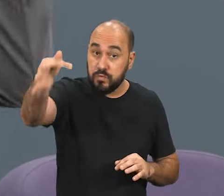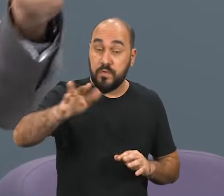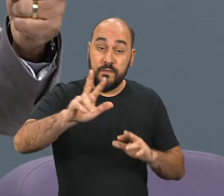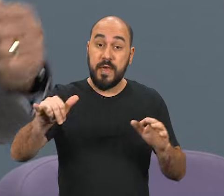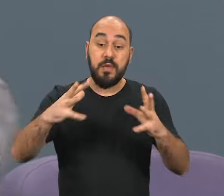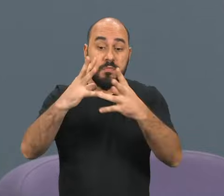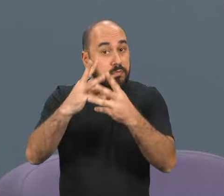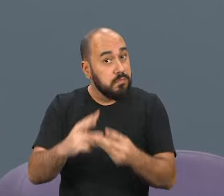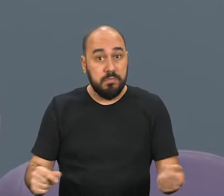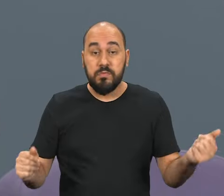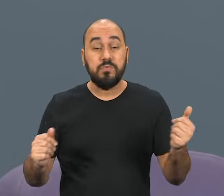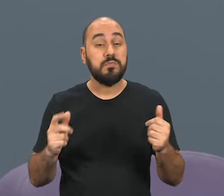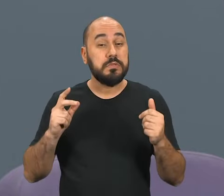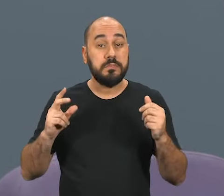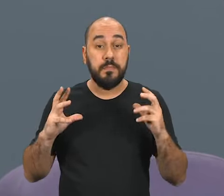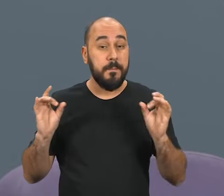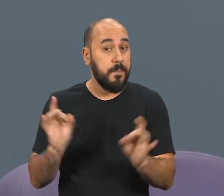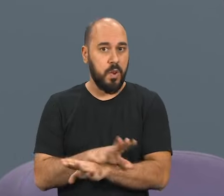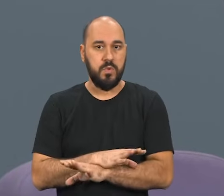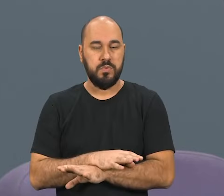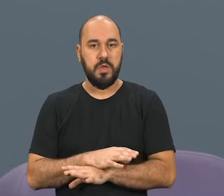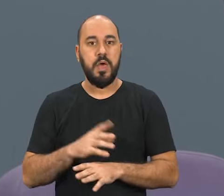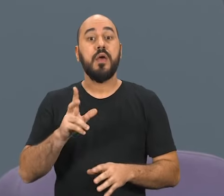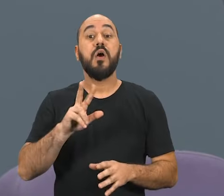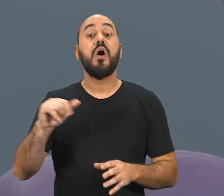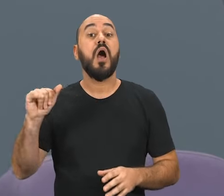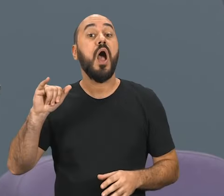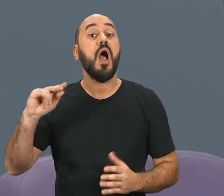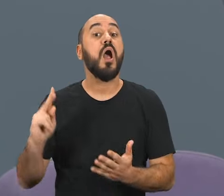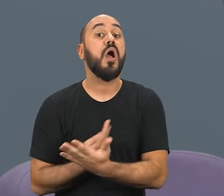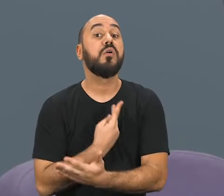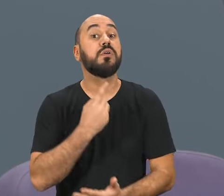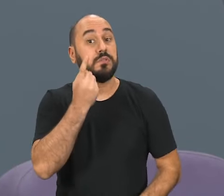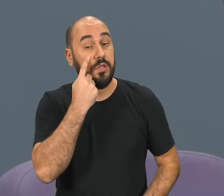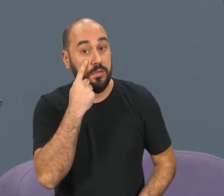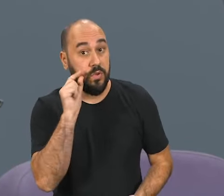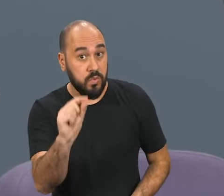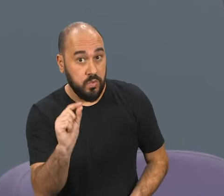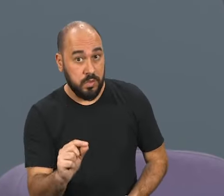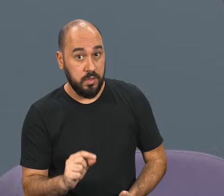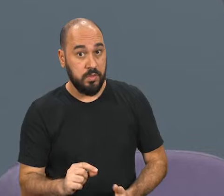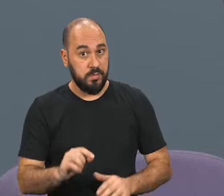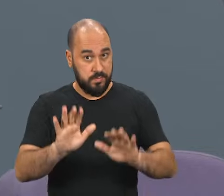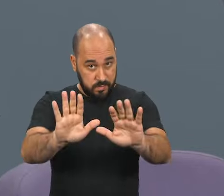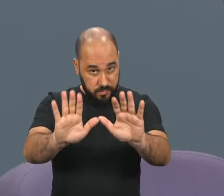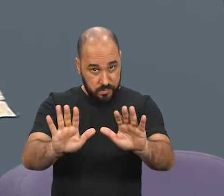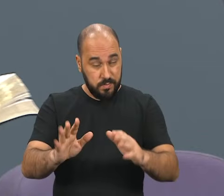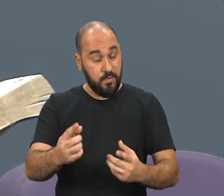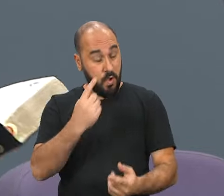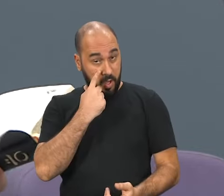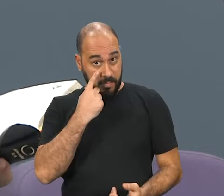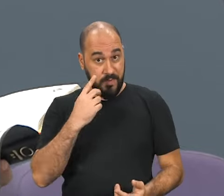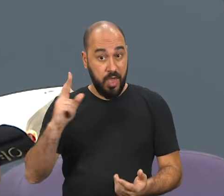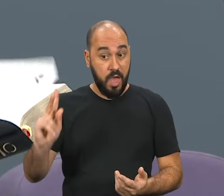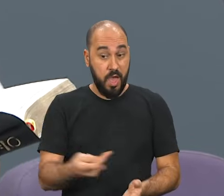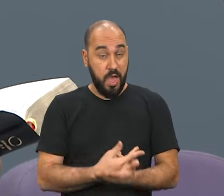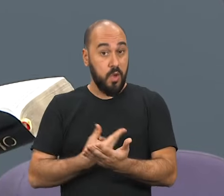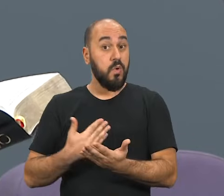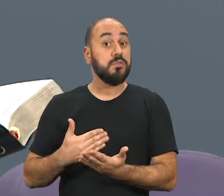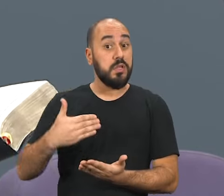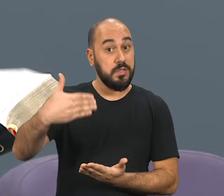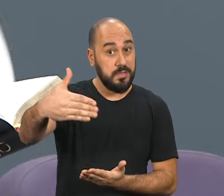for totalmente curada, veja só o que vai acontecer. Prepara aí, hein? Segura aí na cadeira, segura aí no